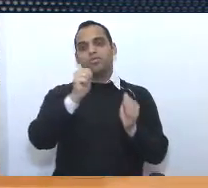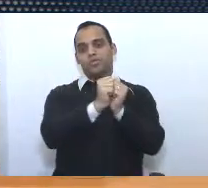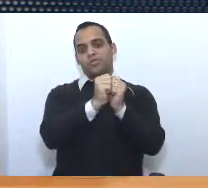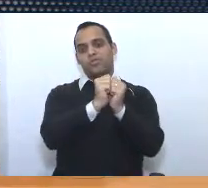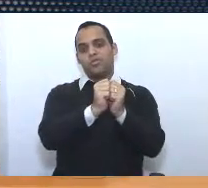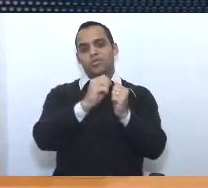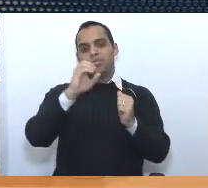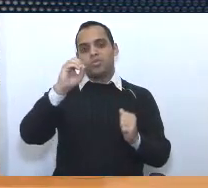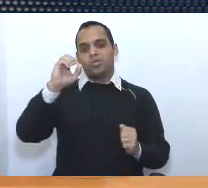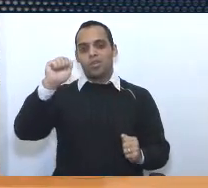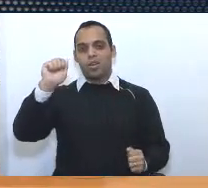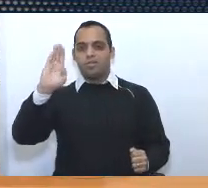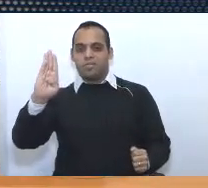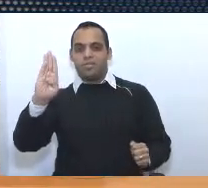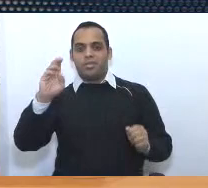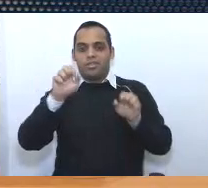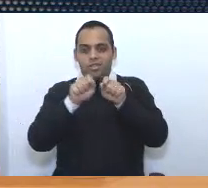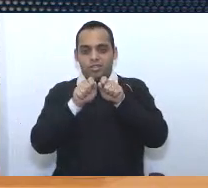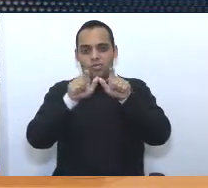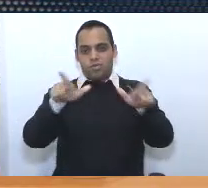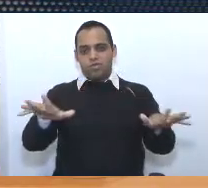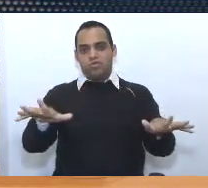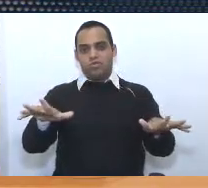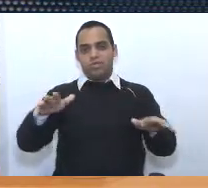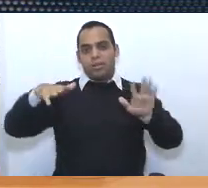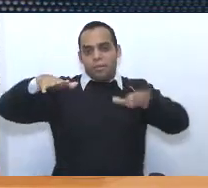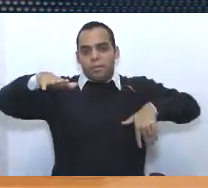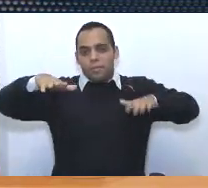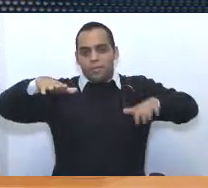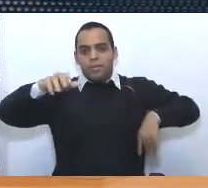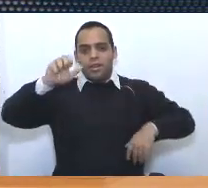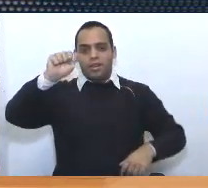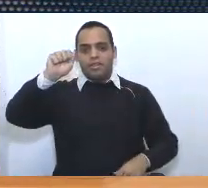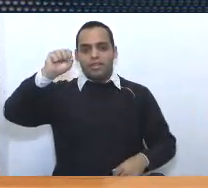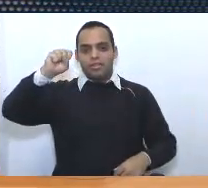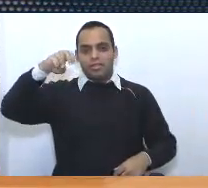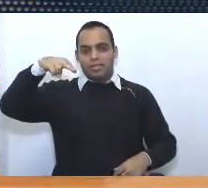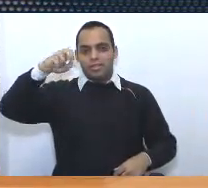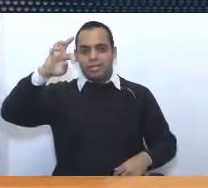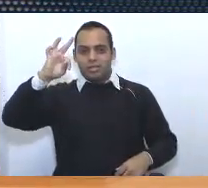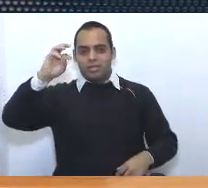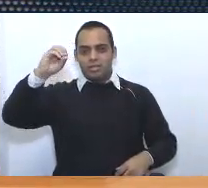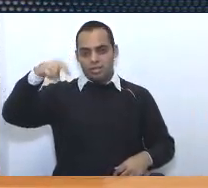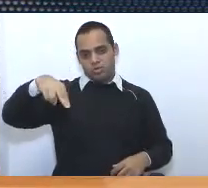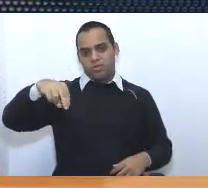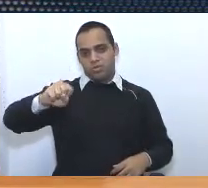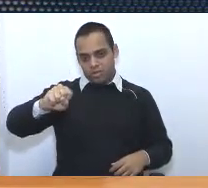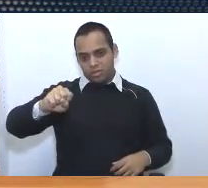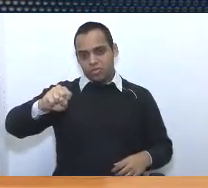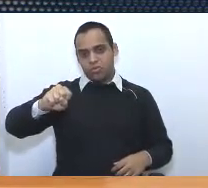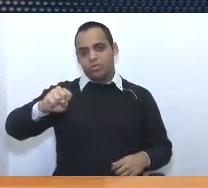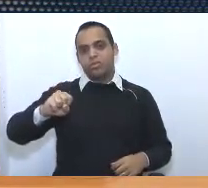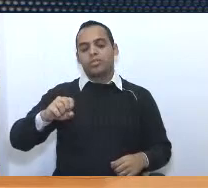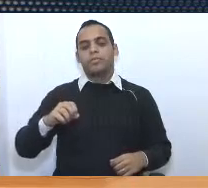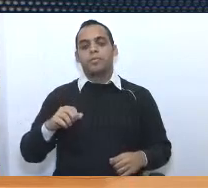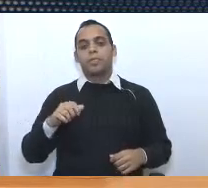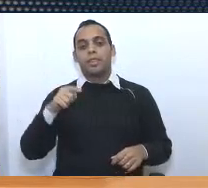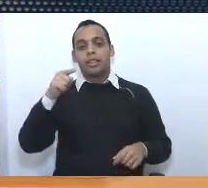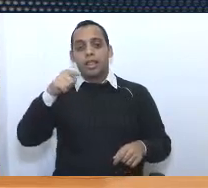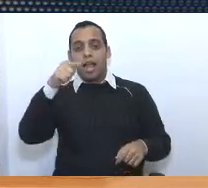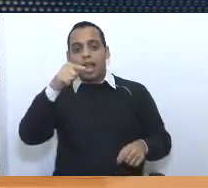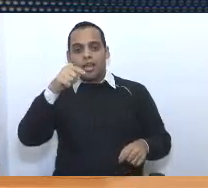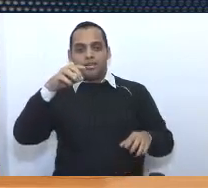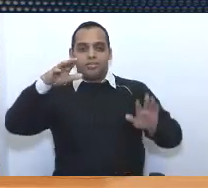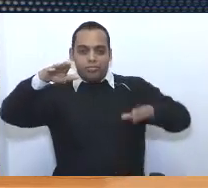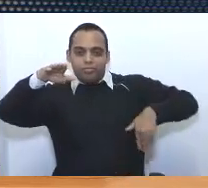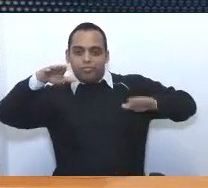de Guarulhos, até Santos, porque ele disse o seguinte, em Santos isto já foi instalado, já